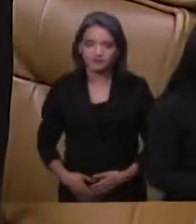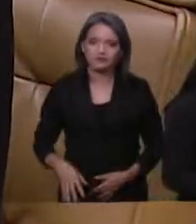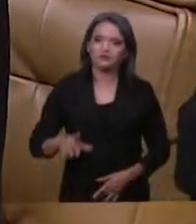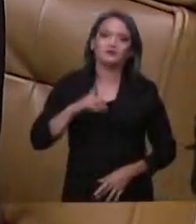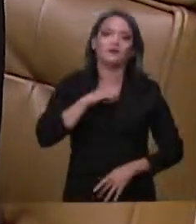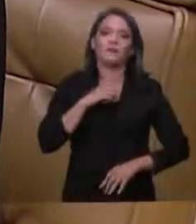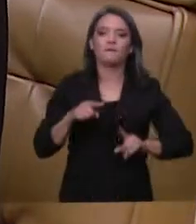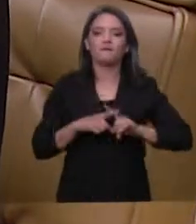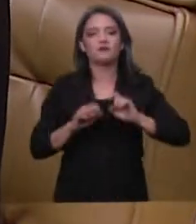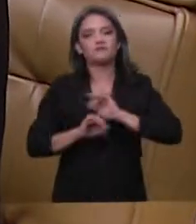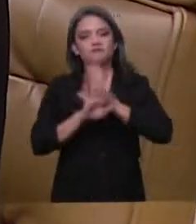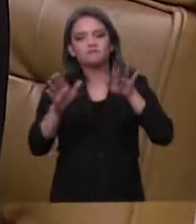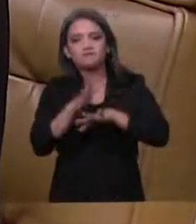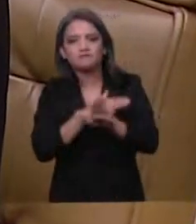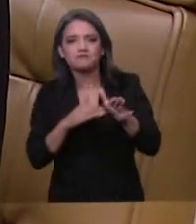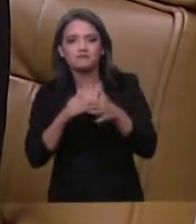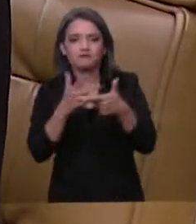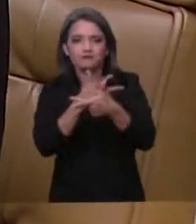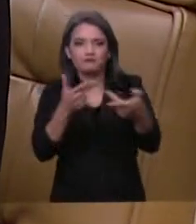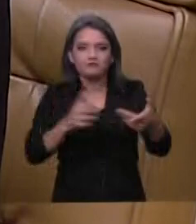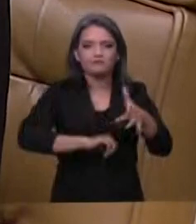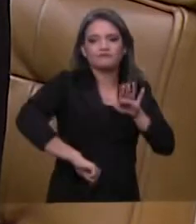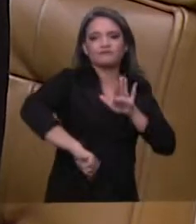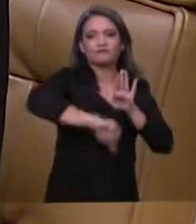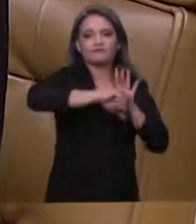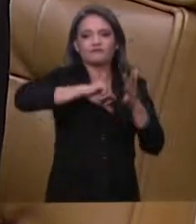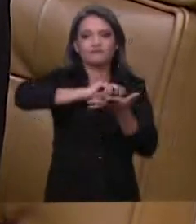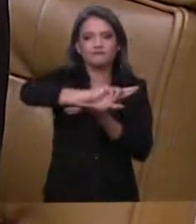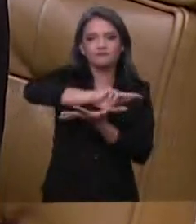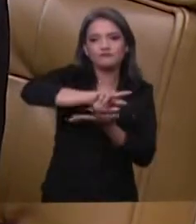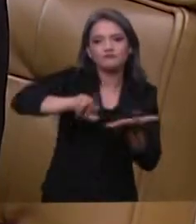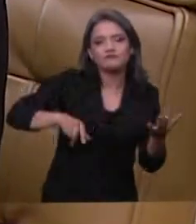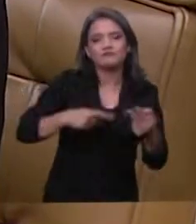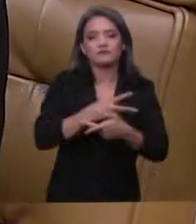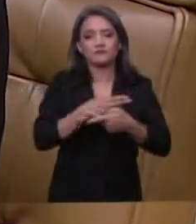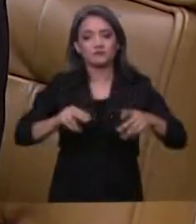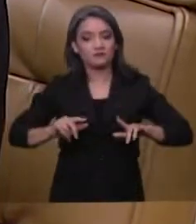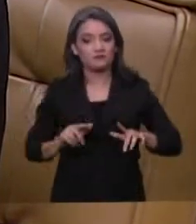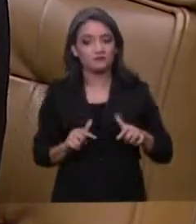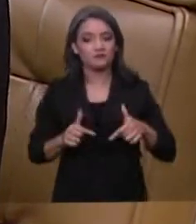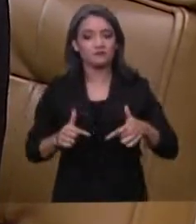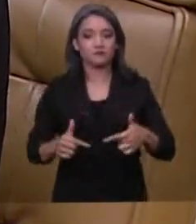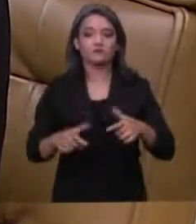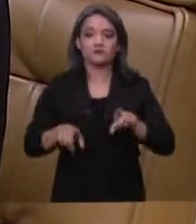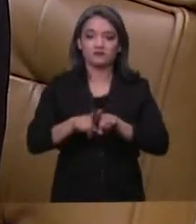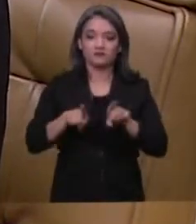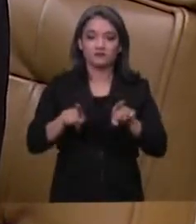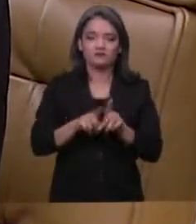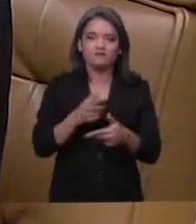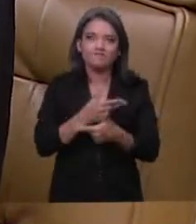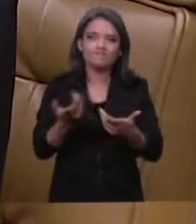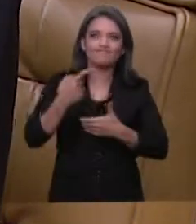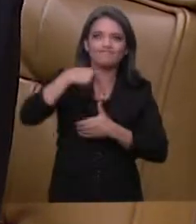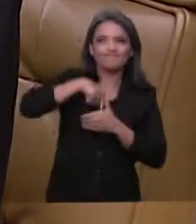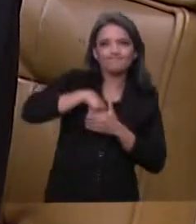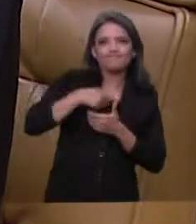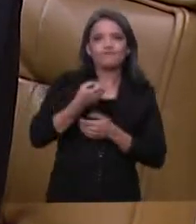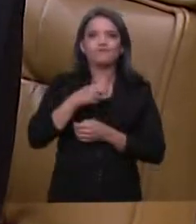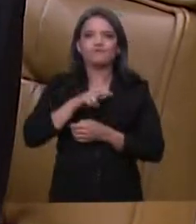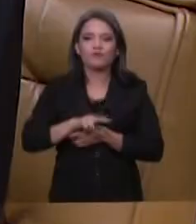criminosa. Pluralidade e relevância causal das condutas e liame subjetivo ou psicológico entre os